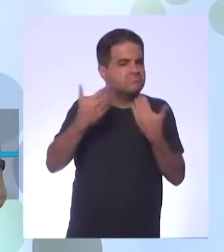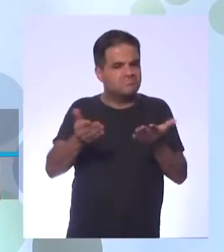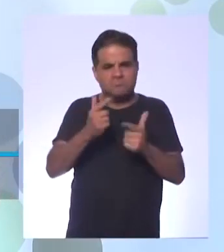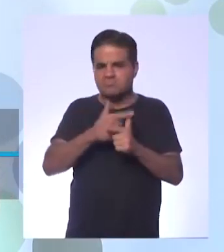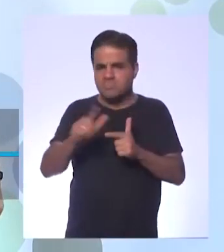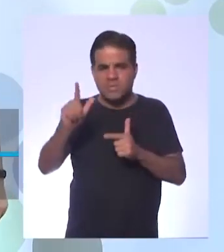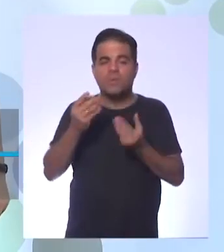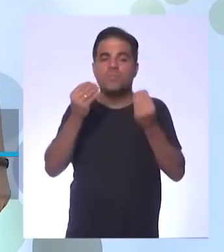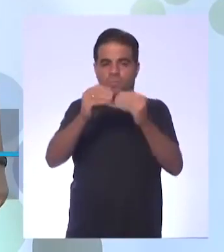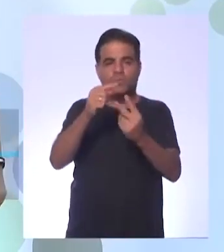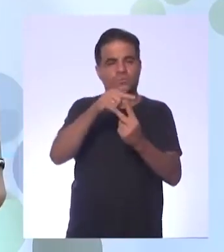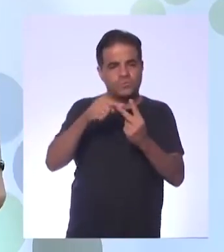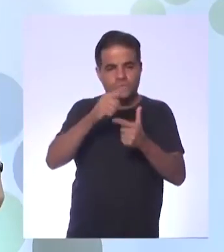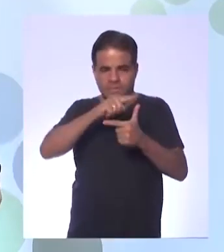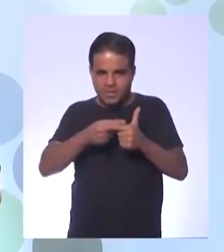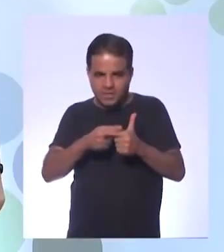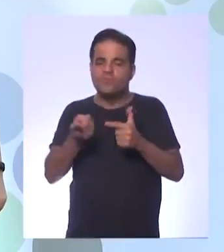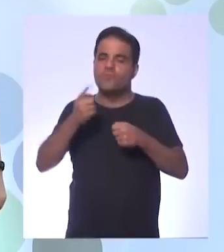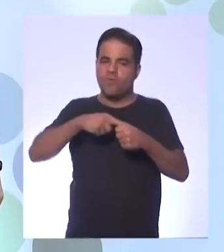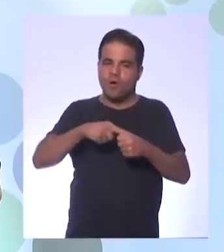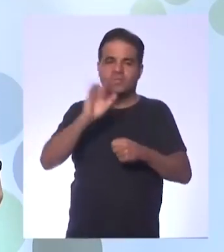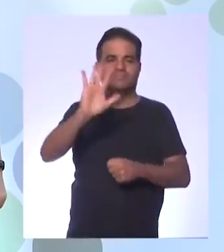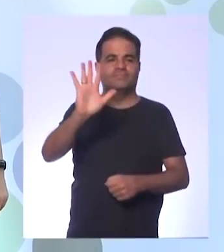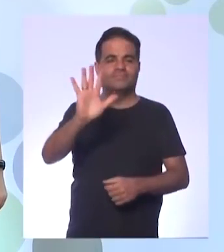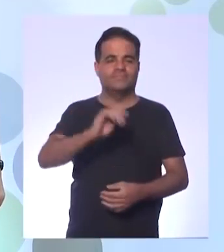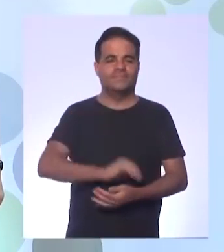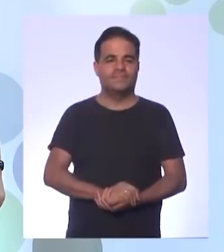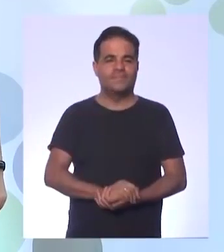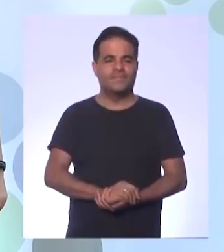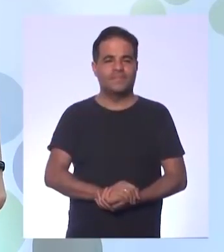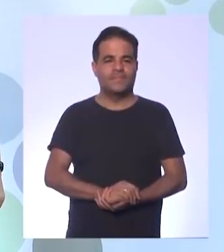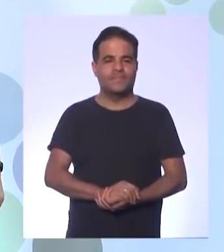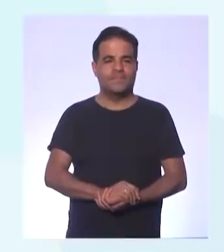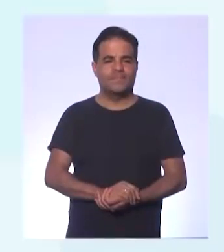dos dois e a gente já volta. Tchau, tchau.